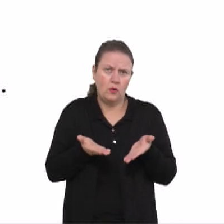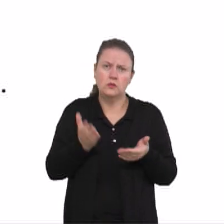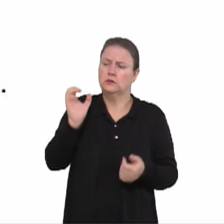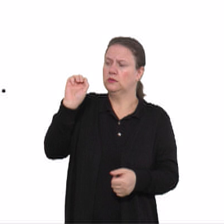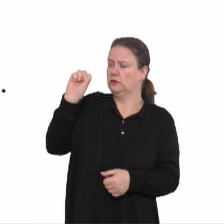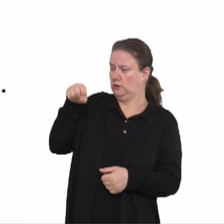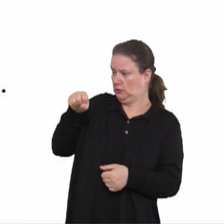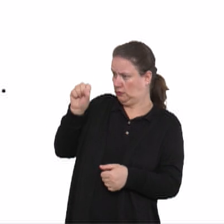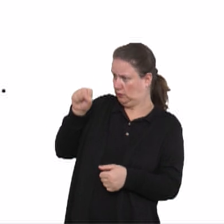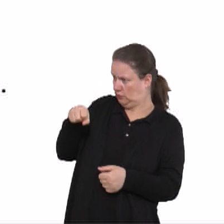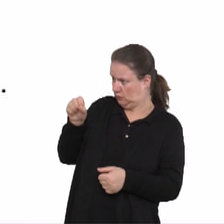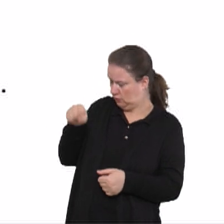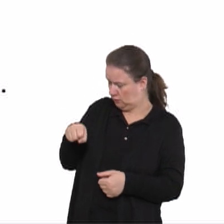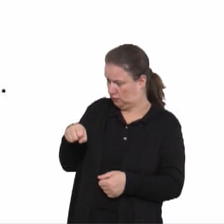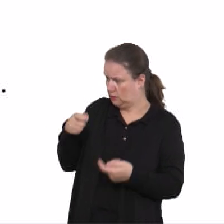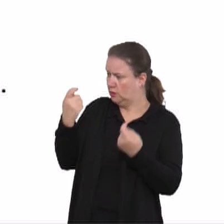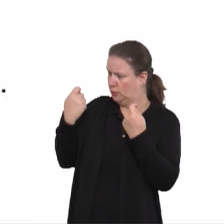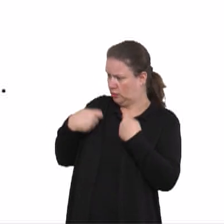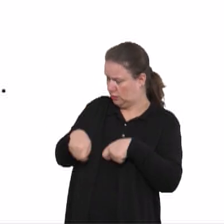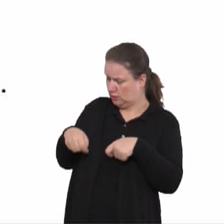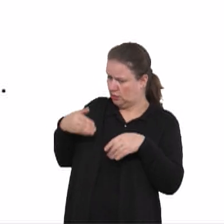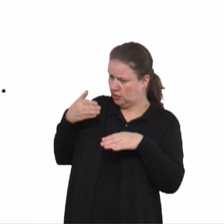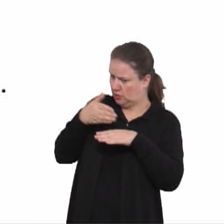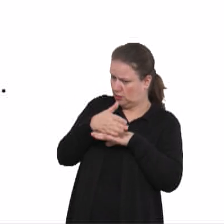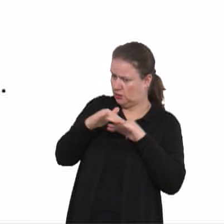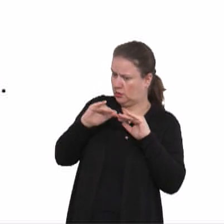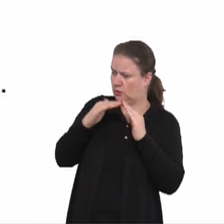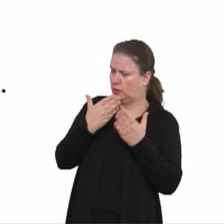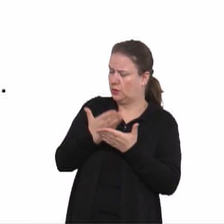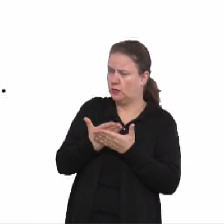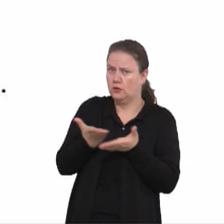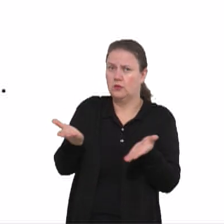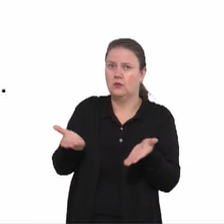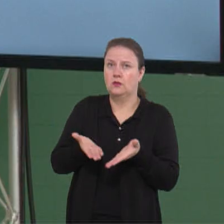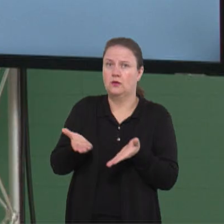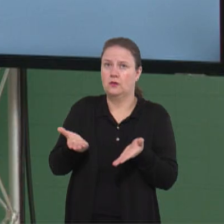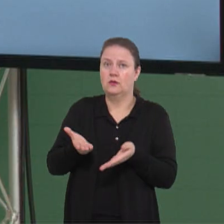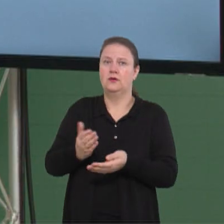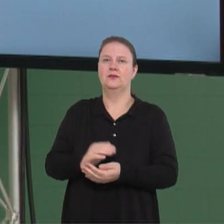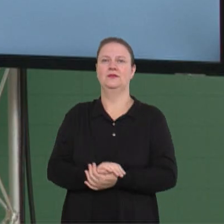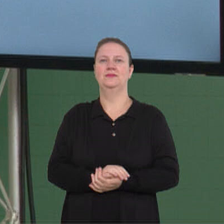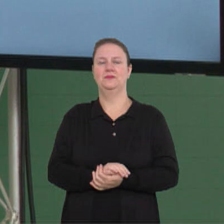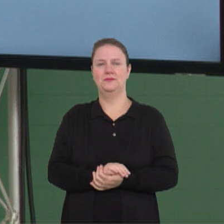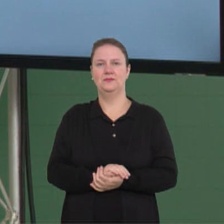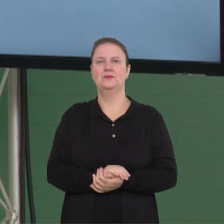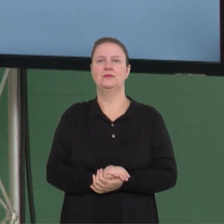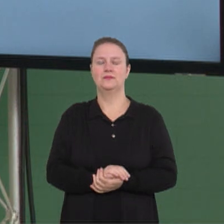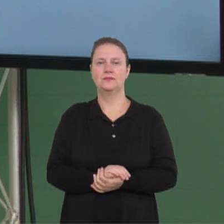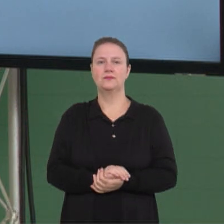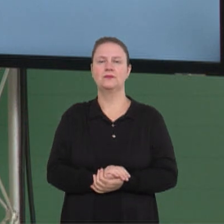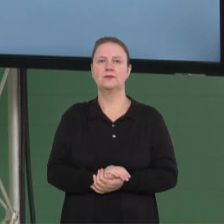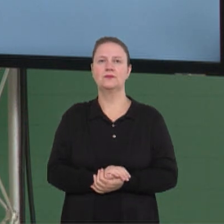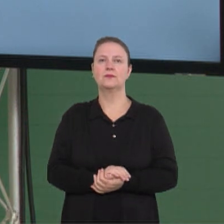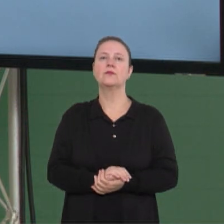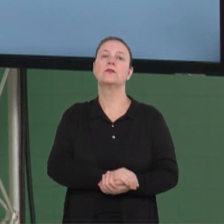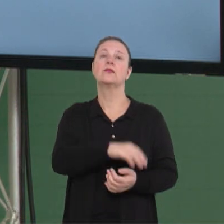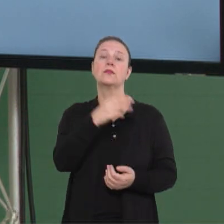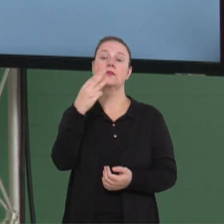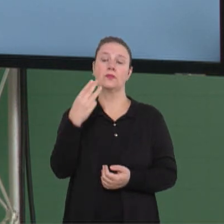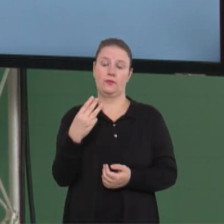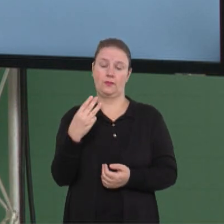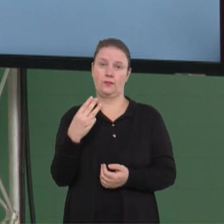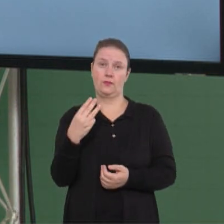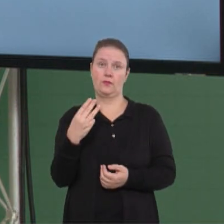recheio legal sim ele deveria ir nada de ss verbo na forma base tri